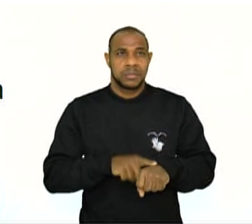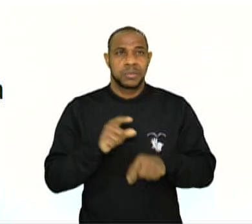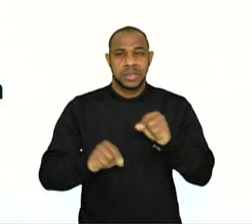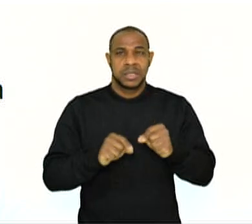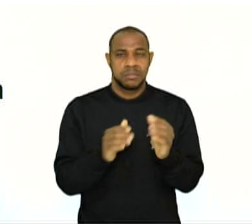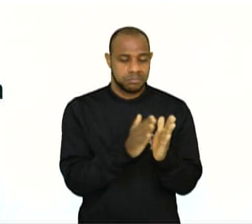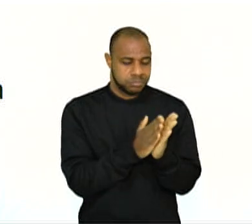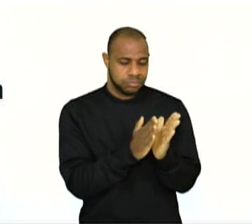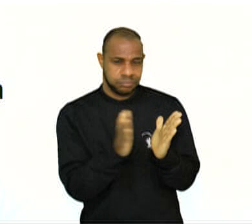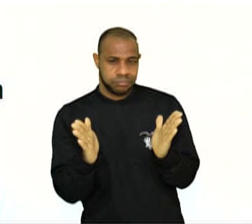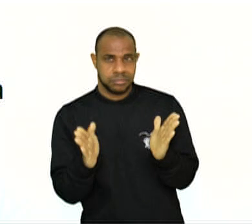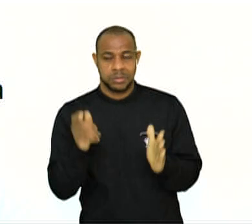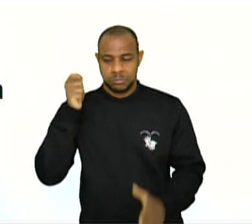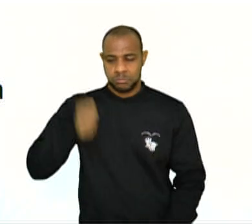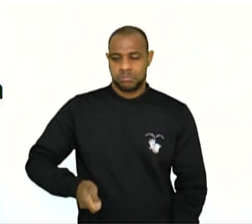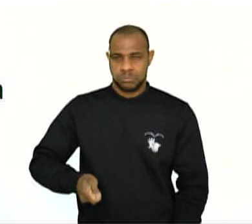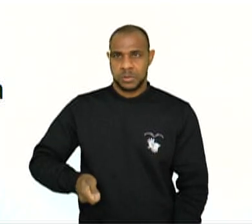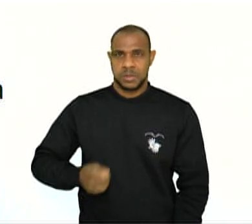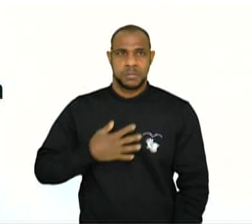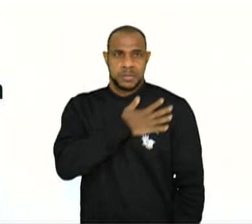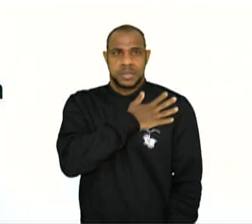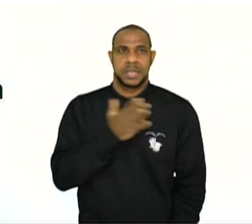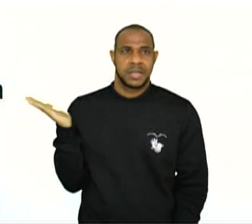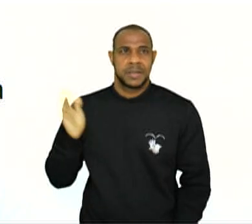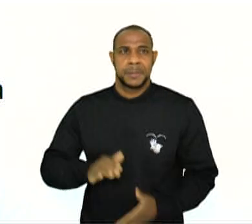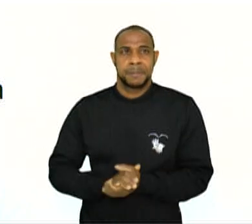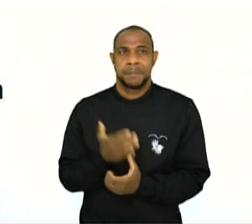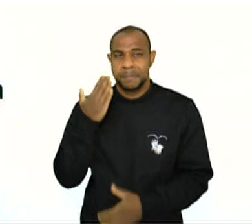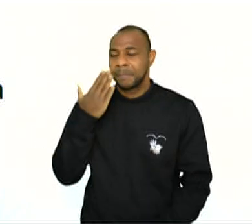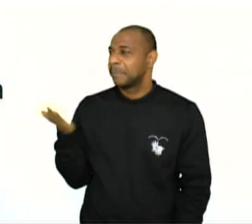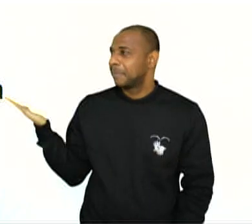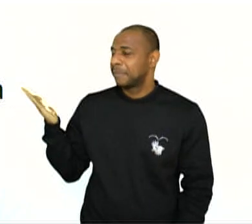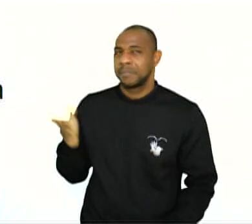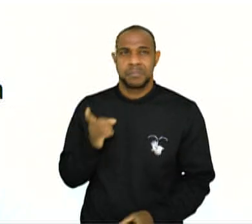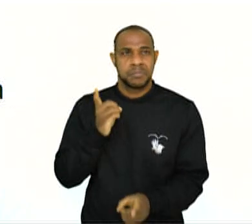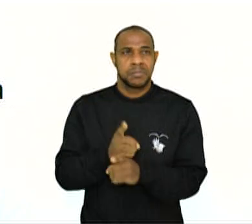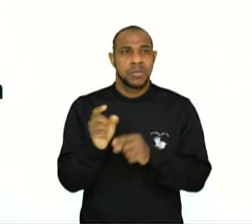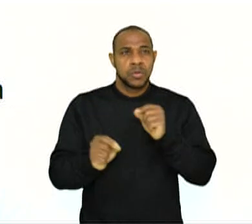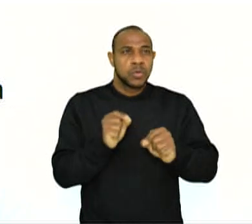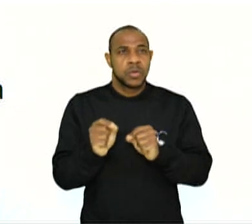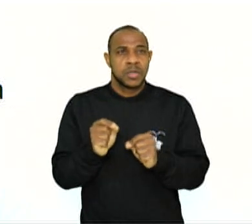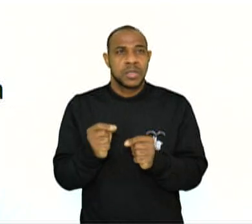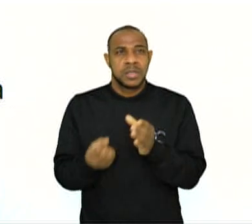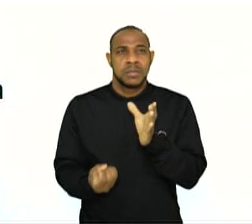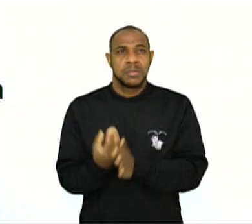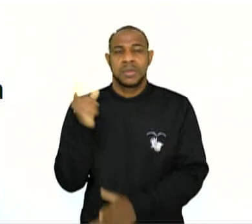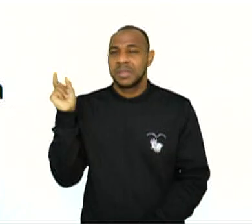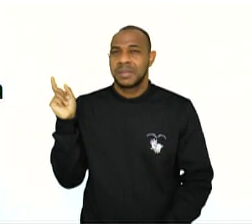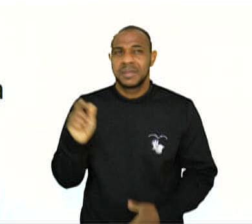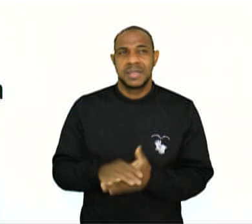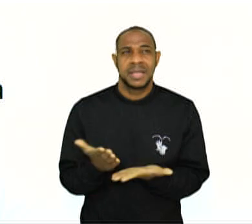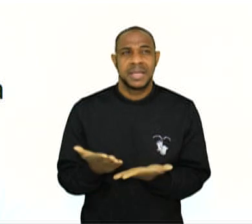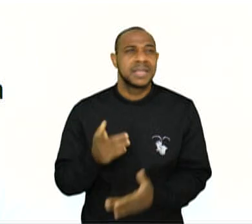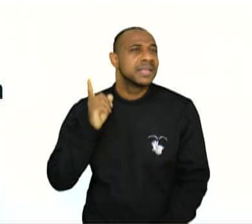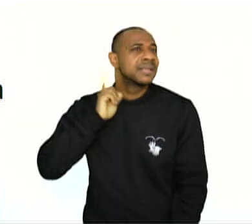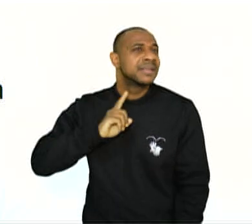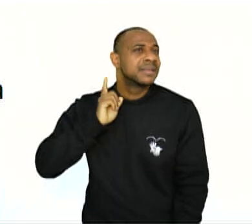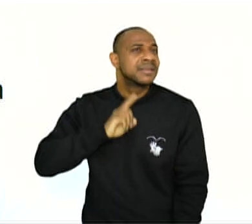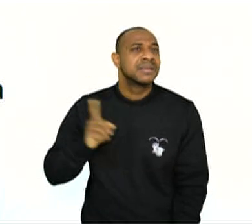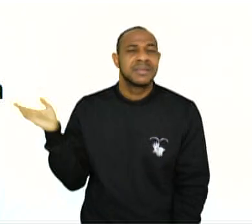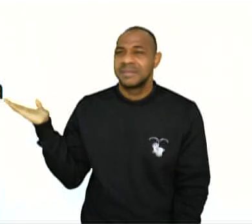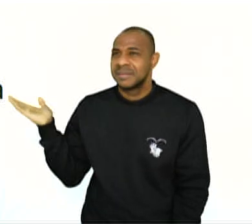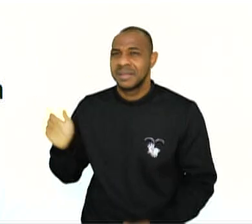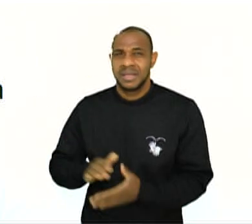durou a nossa ditadura militar. O golpe foi deflagrado no dia 31 de março a partir de Minas Gerais. Lá em Minas Gerais,